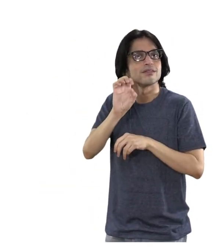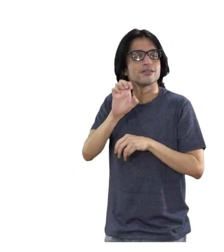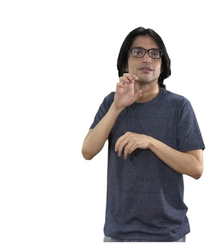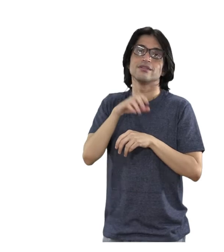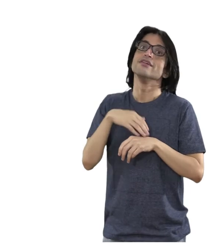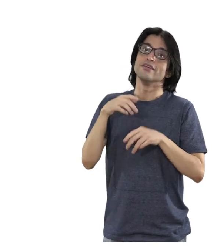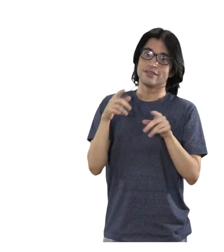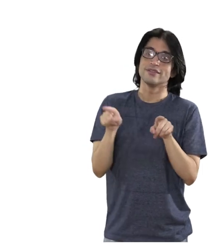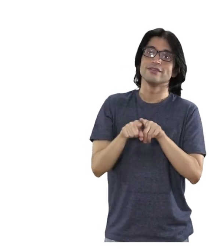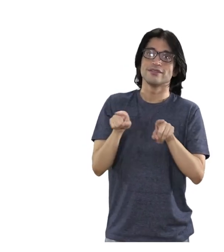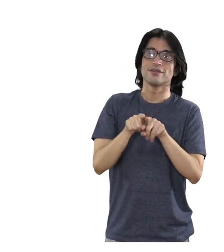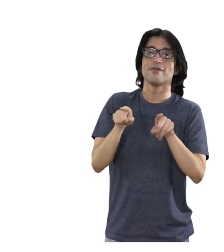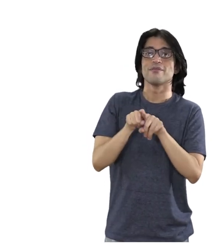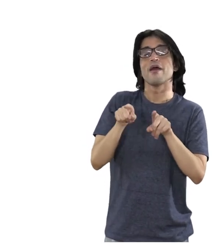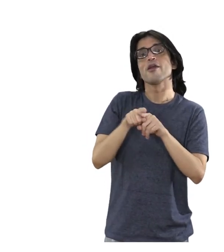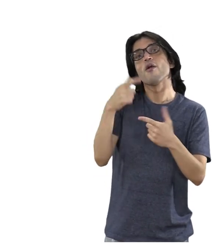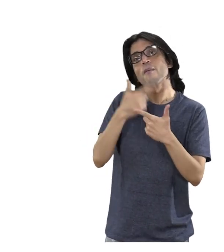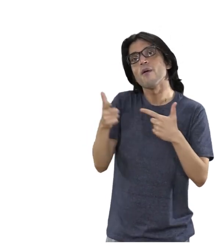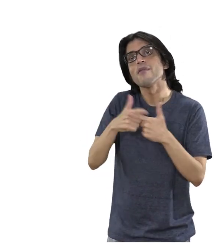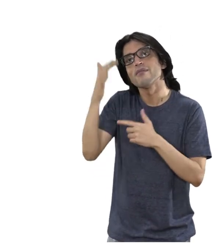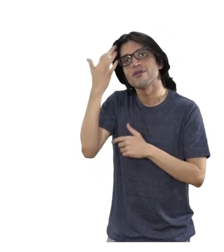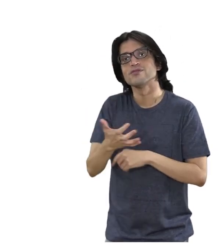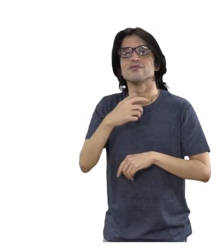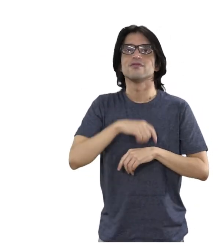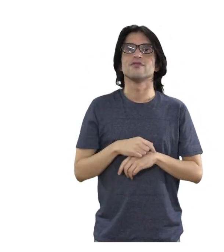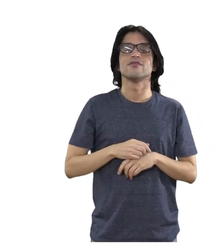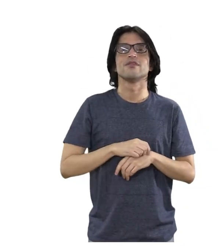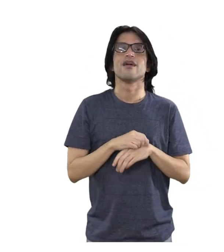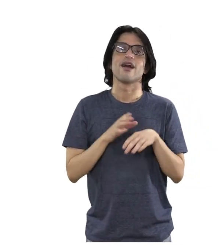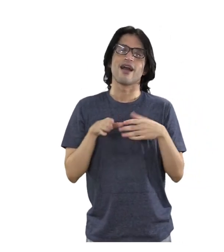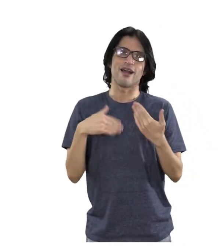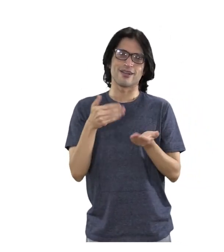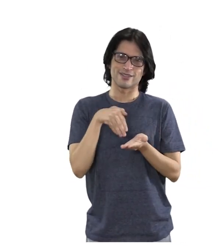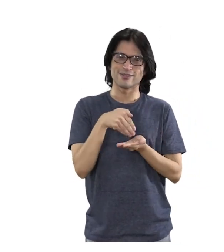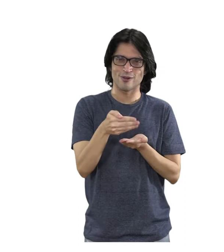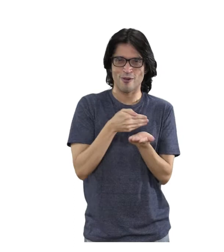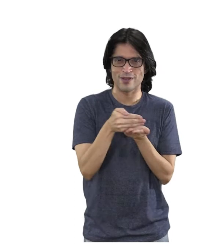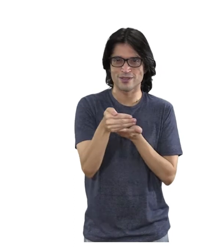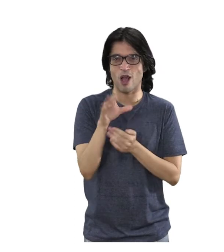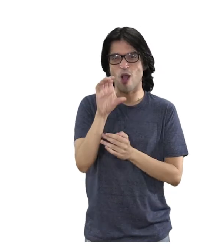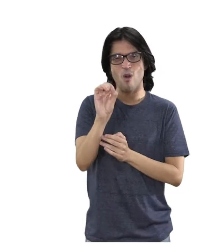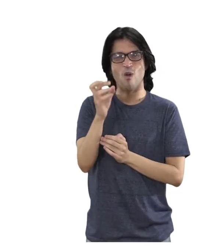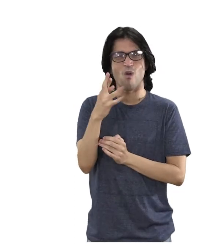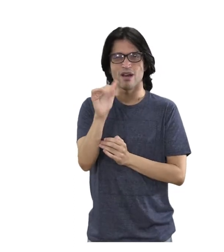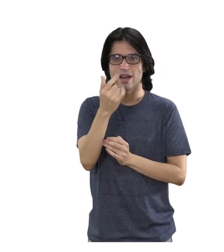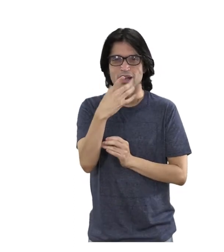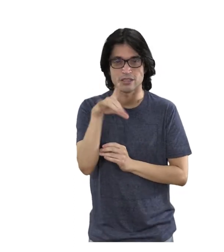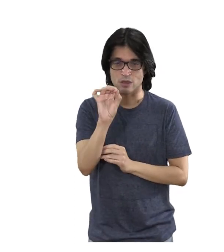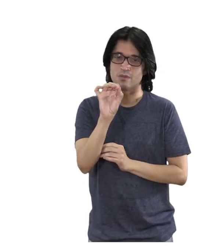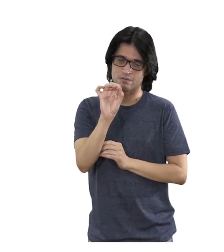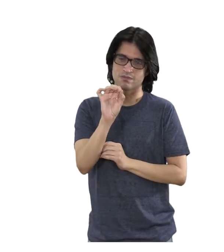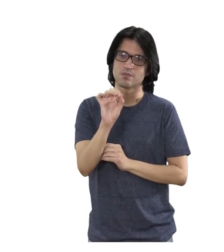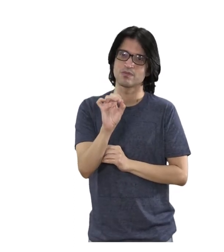Nessa aula, a gente vai entrar um pouquinho na parte das orações. As orações nos acompanham nesse período,